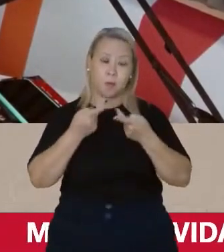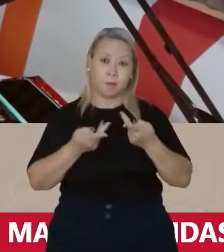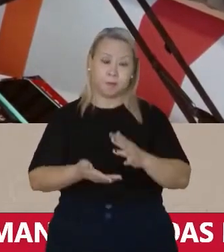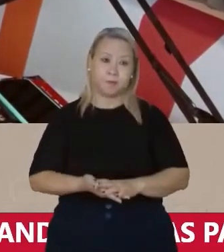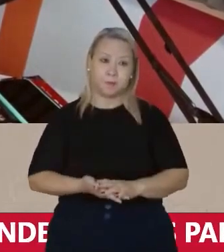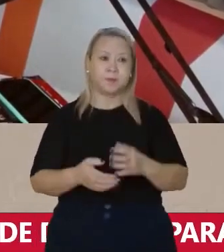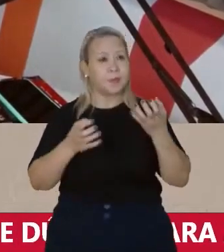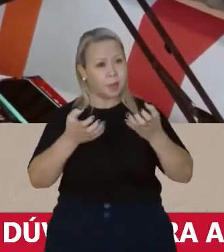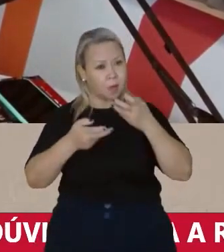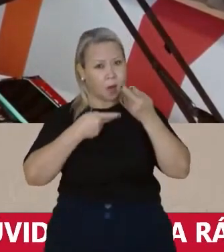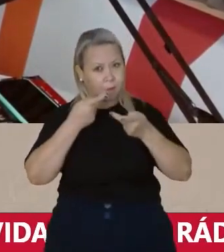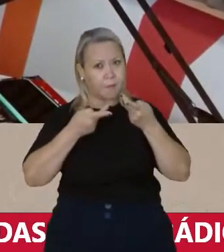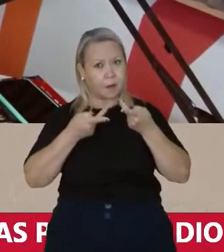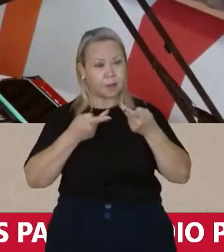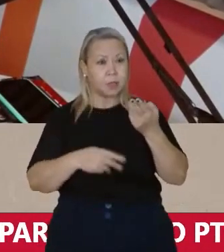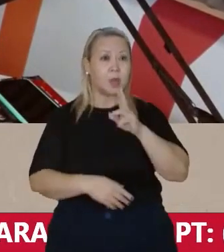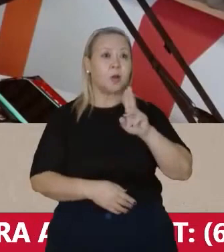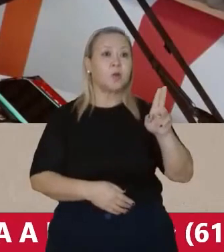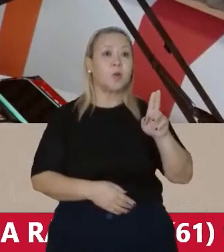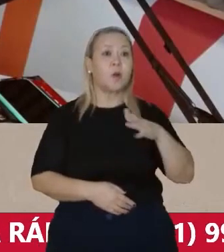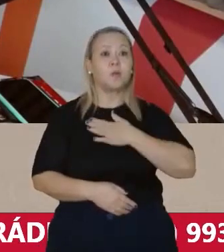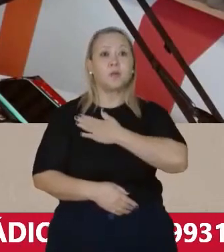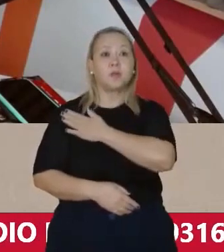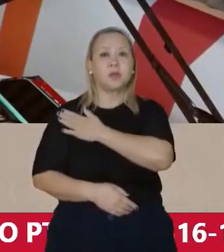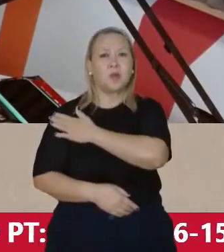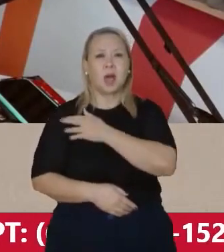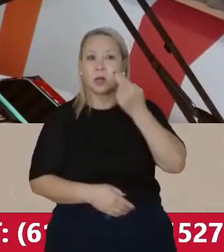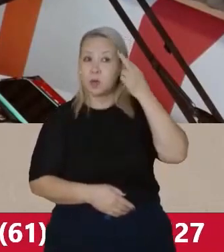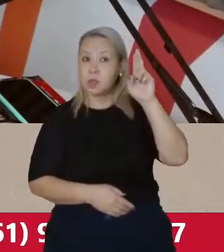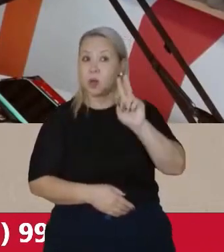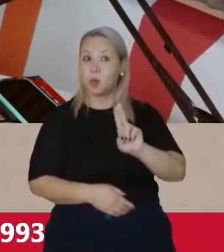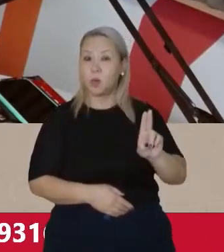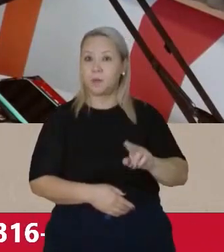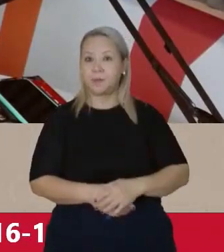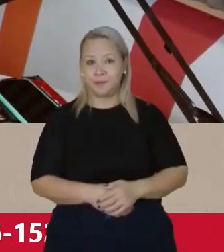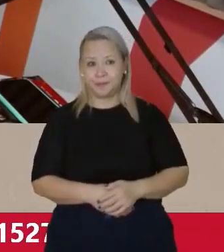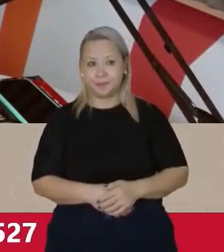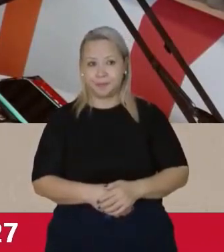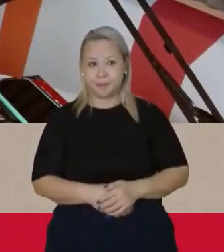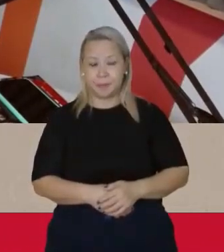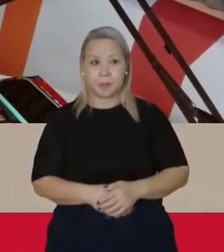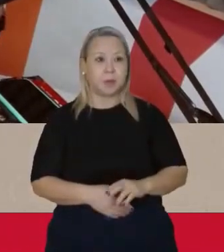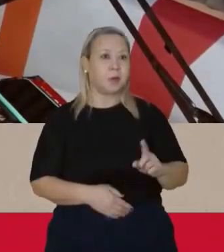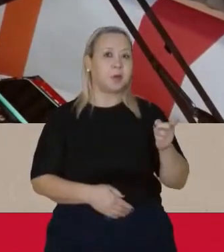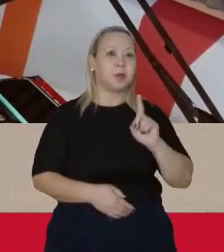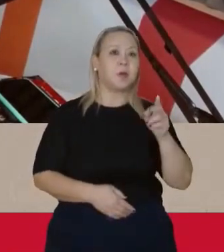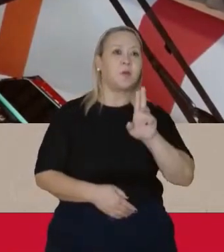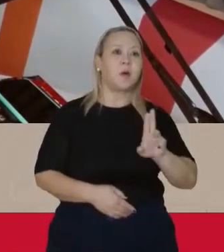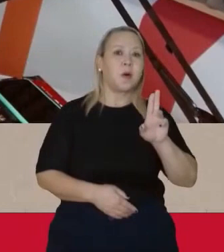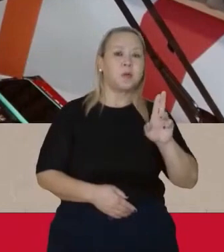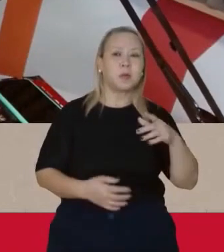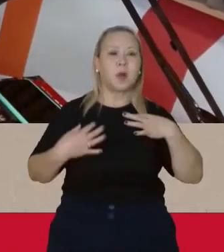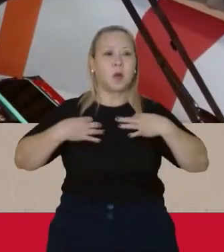vou falar. Né? Era o nome do soldado do Senhor. E eles que não podem usar, ainda tem. Não pode usar um torso, não pode